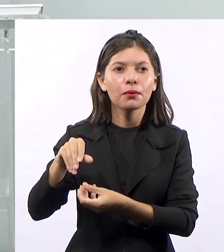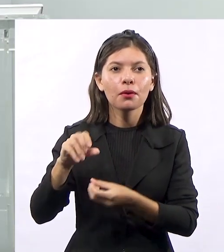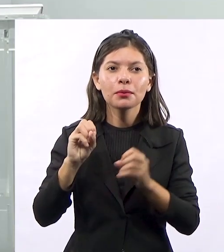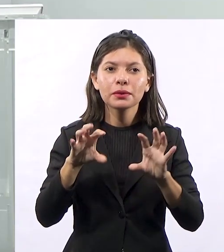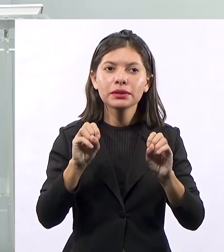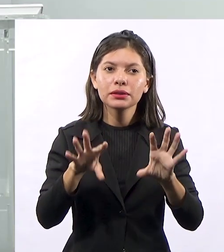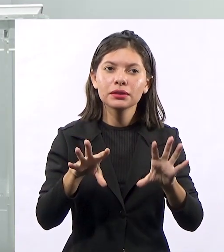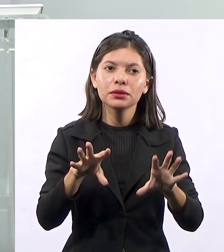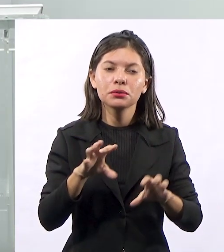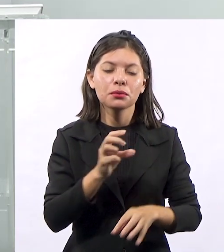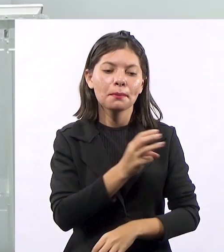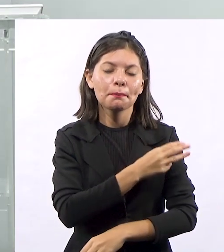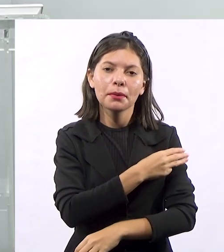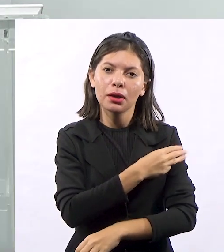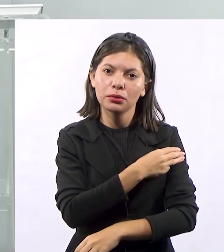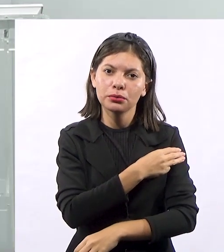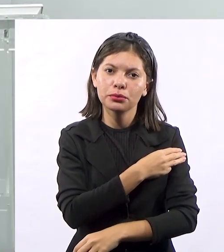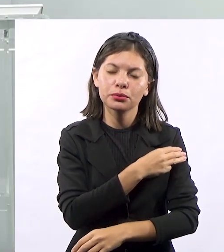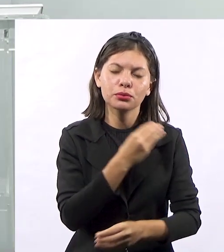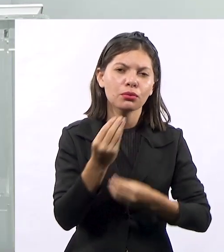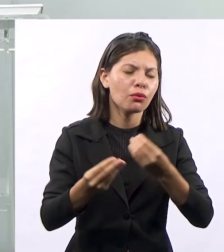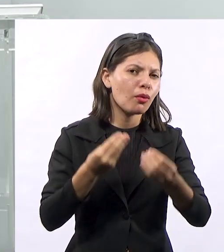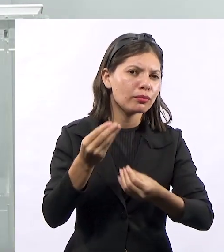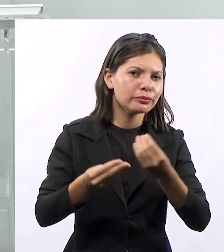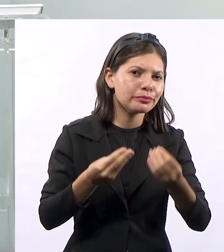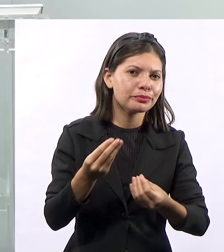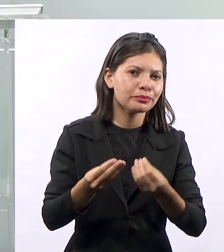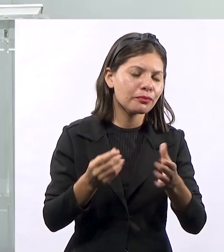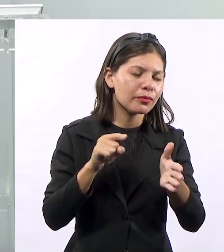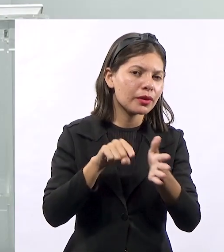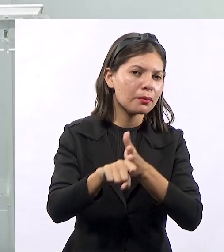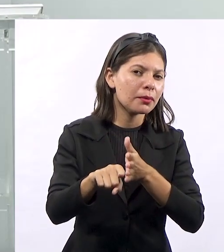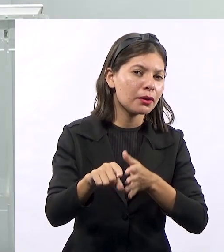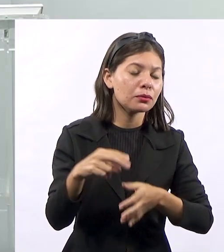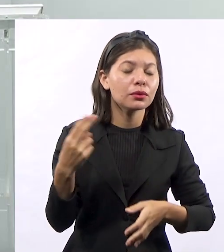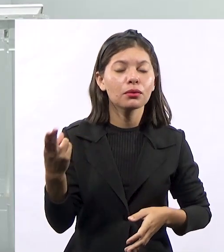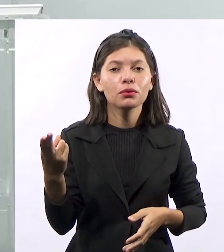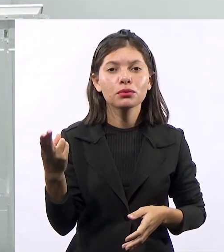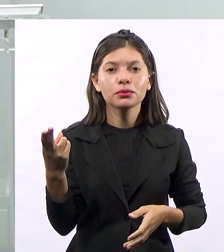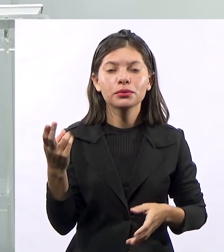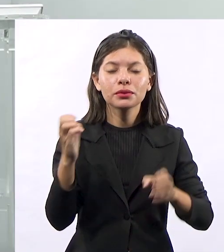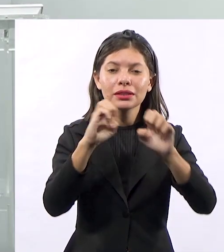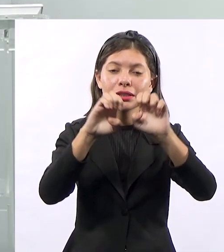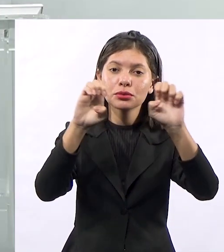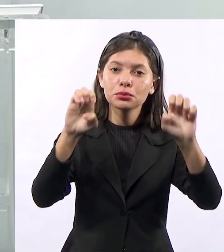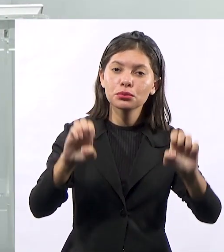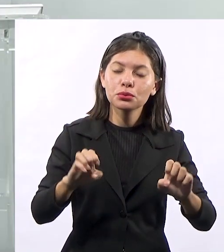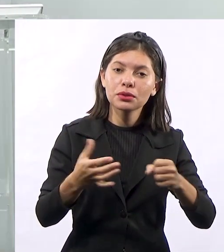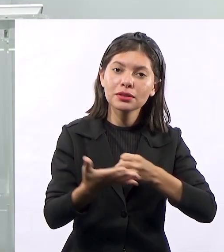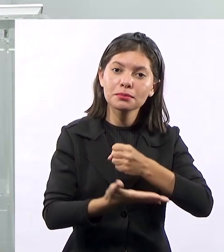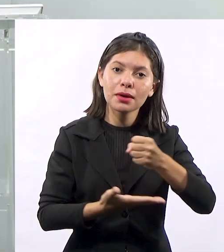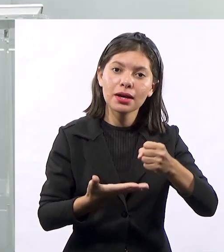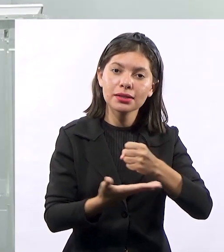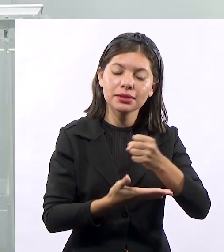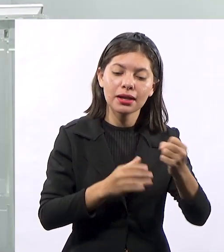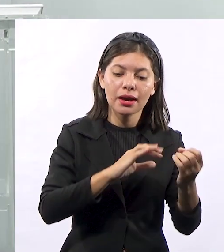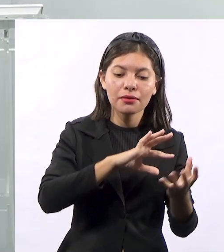Quais são, como aconteceu a reforma do ensino médio? Ou quais